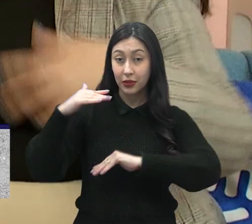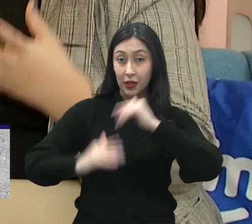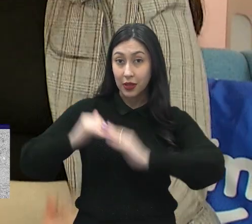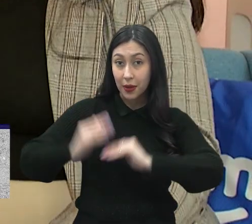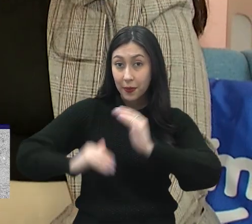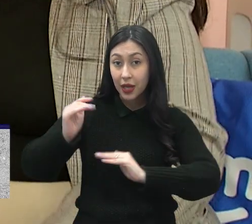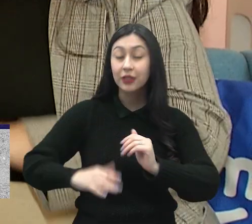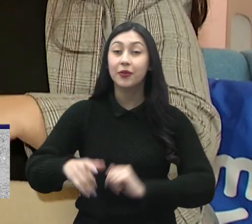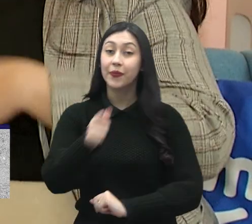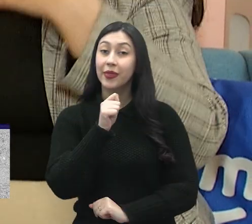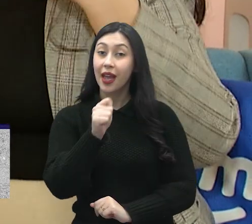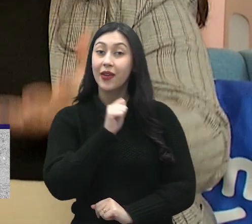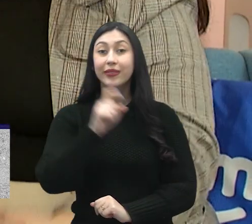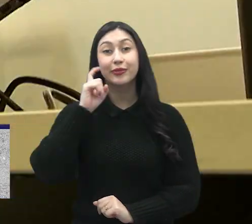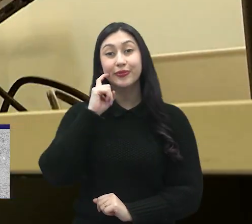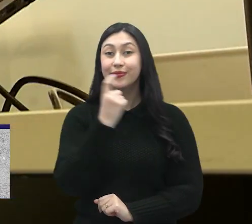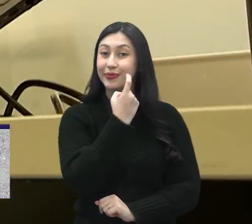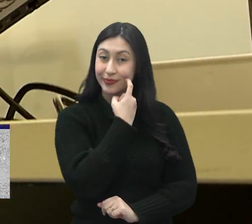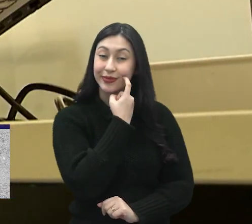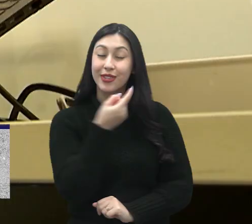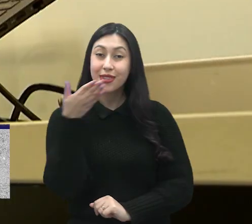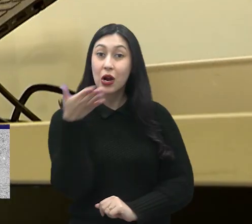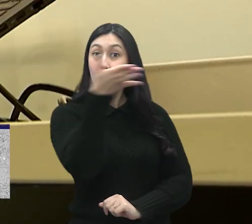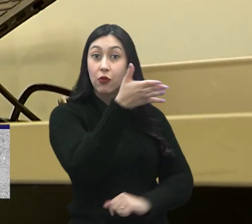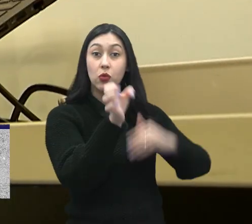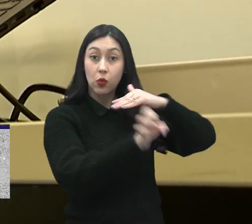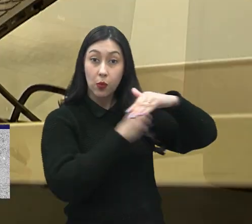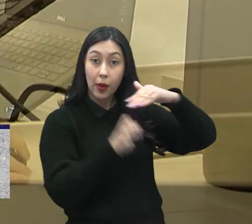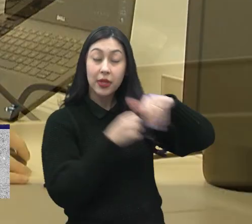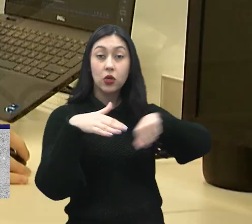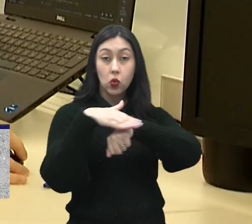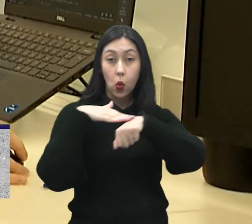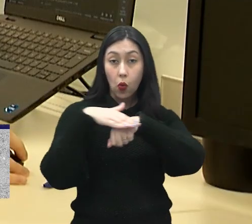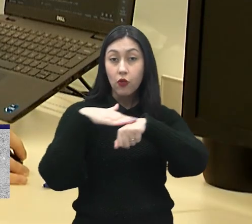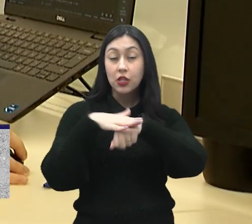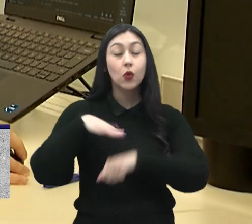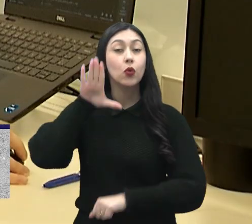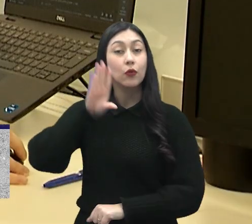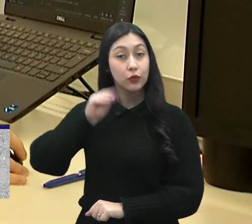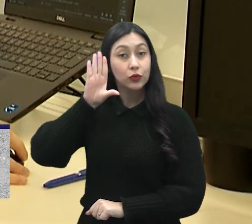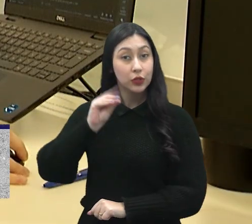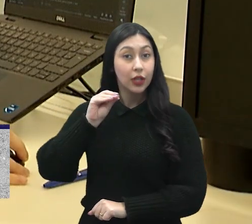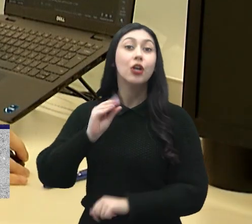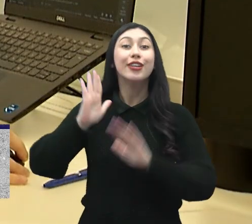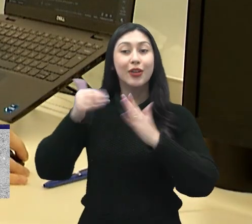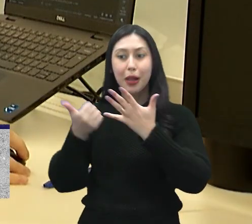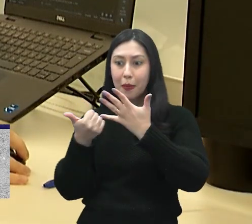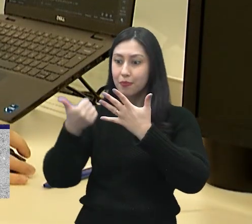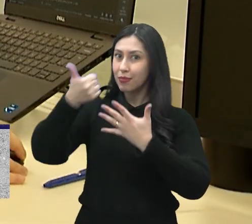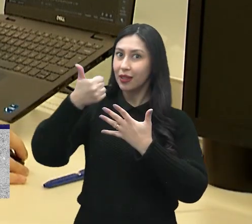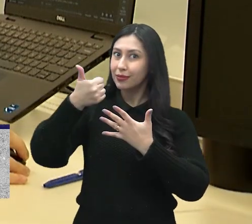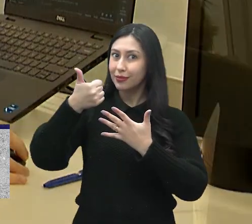Prática, nossa repórter Luísa Minas foi até uma empresa conversar com um funcionário que passou por uma